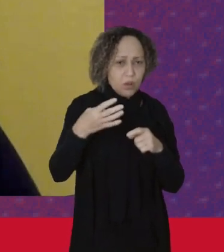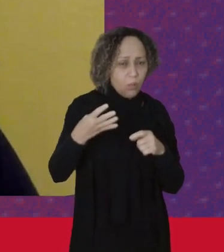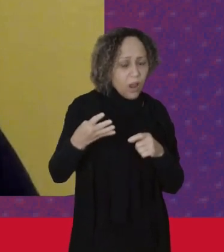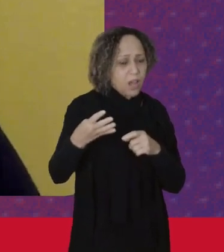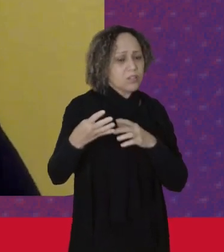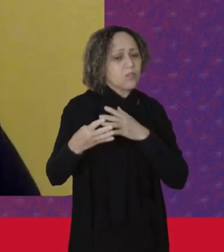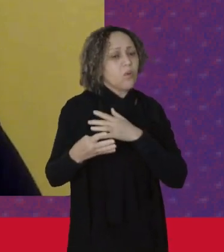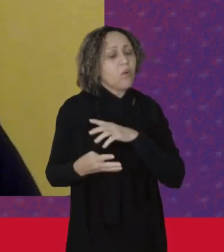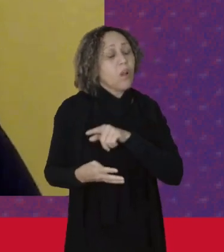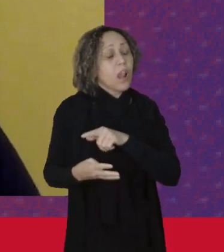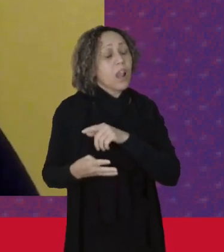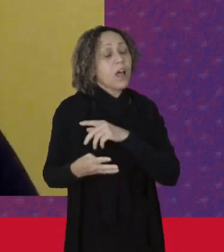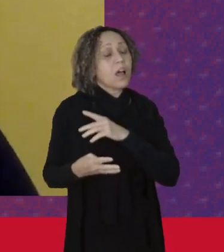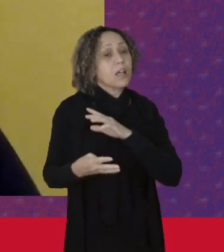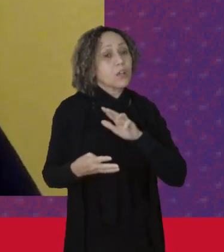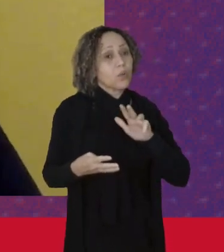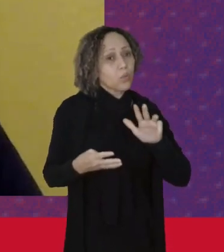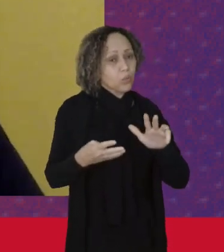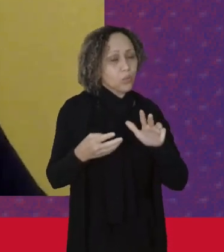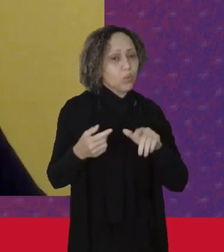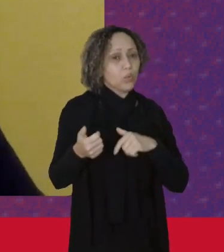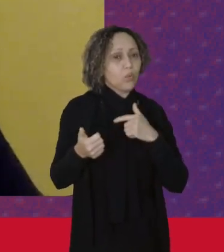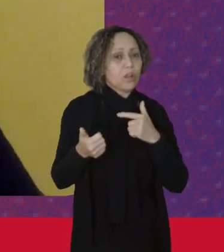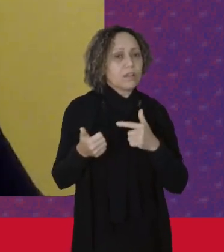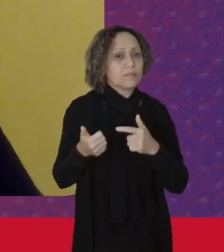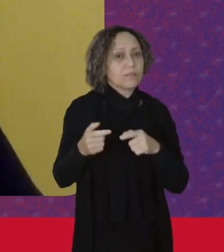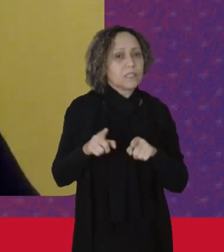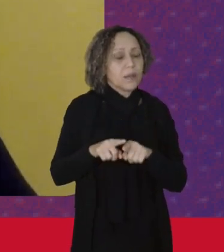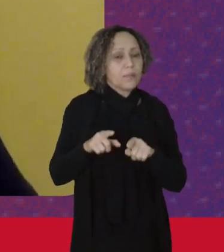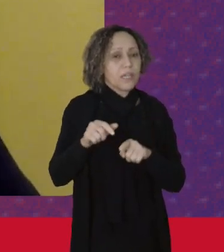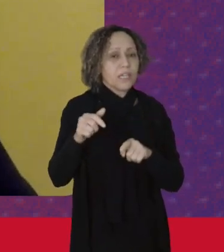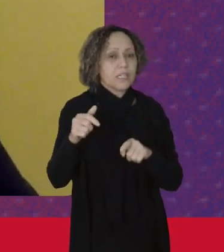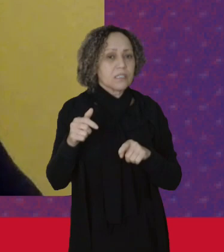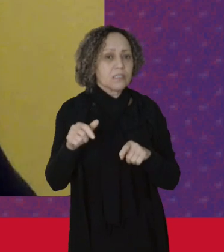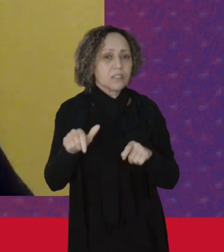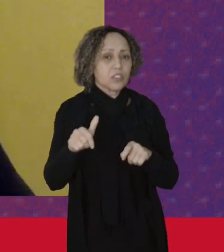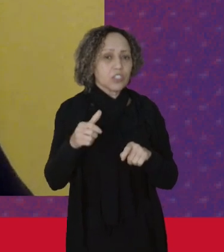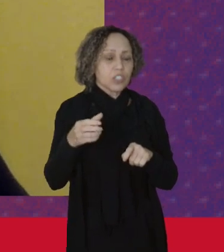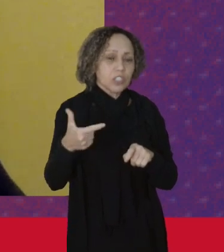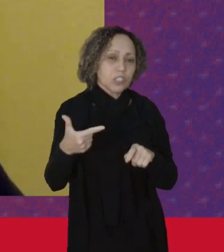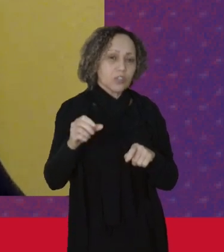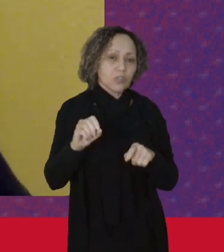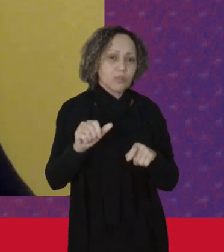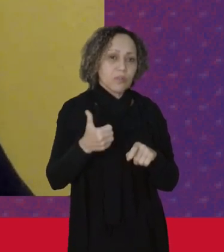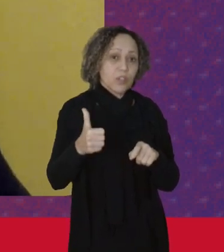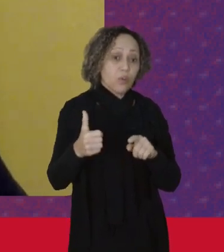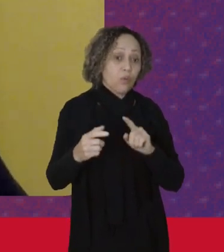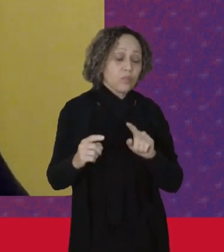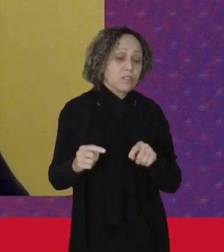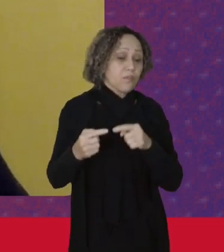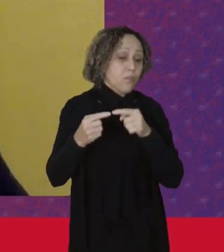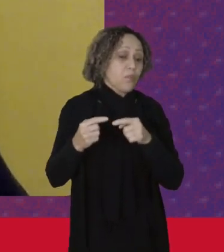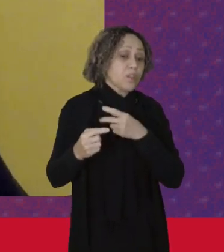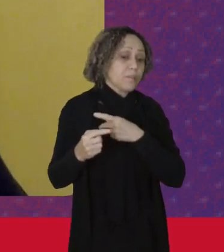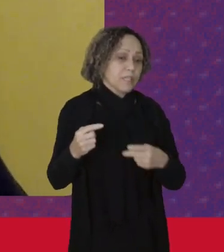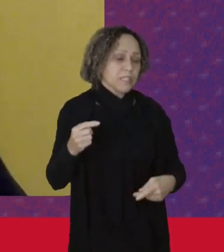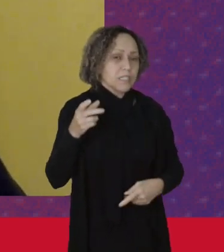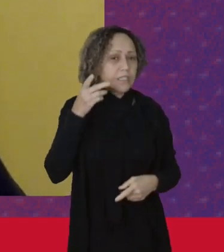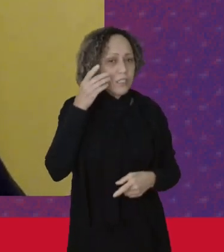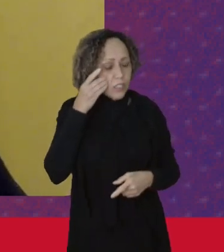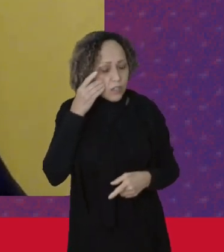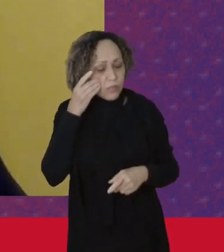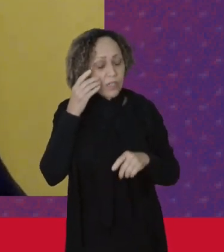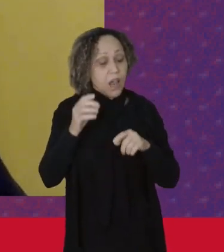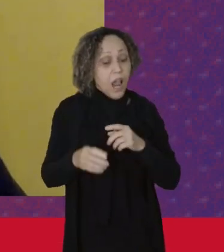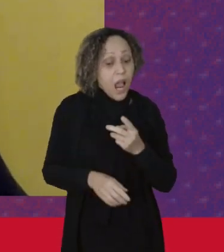LGBT, de 2011, governo da presidenta Dilma, né? Então, ambas foram construídas com muita participação